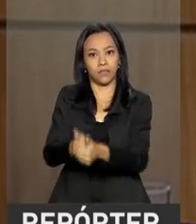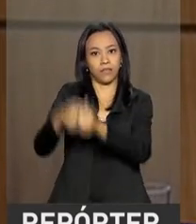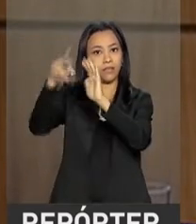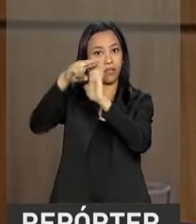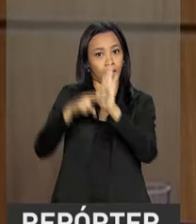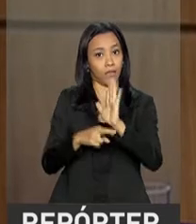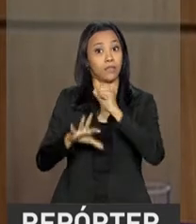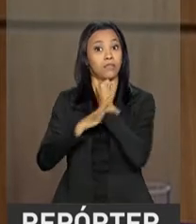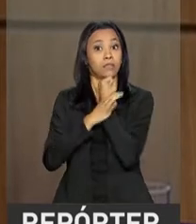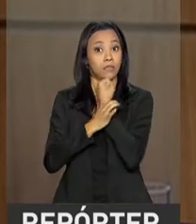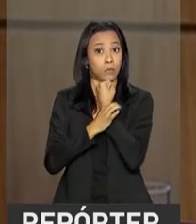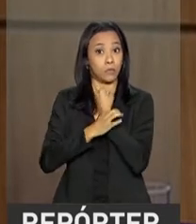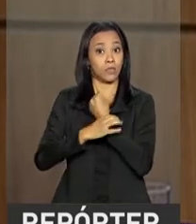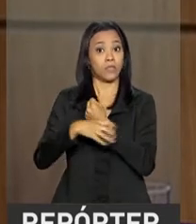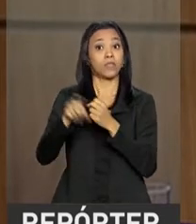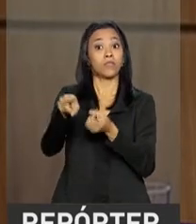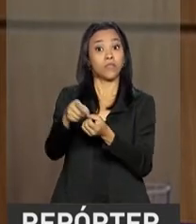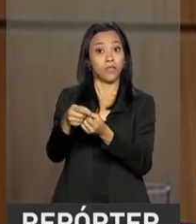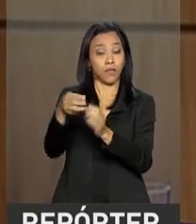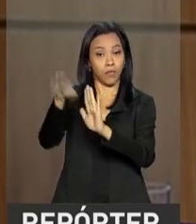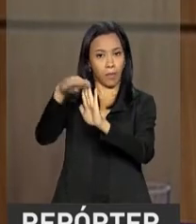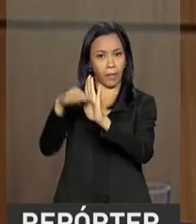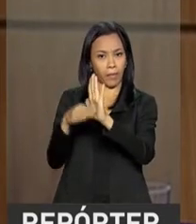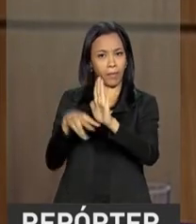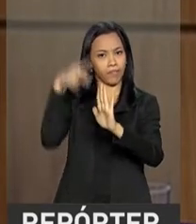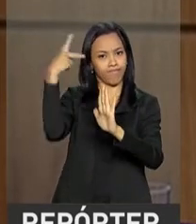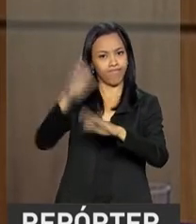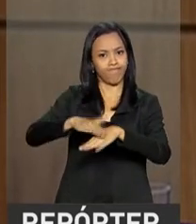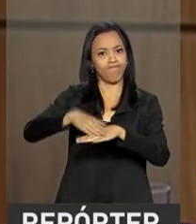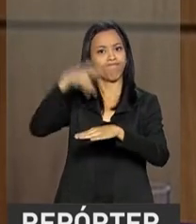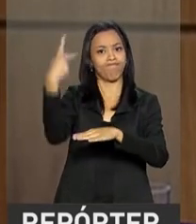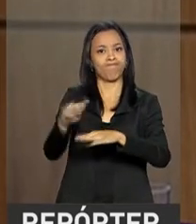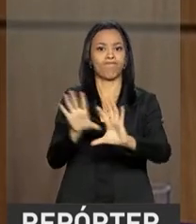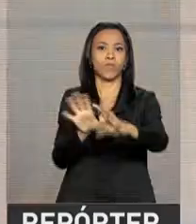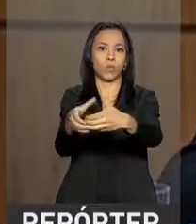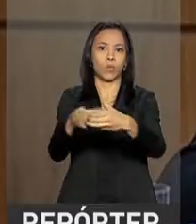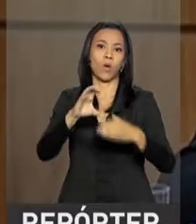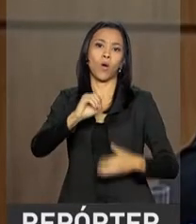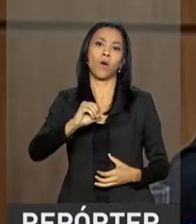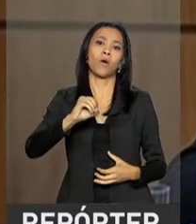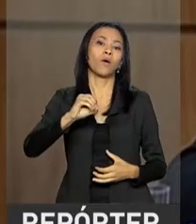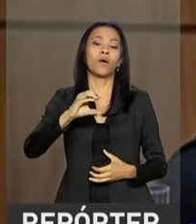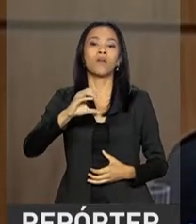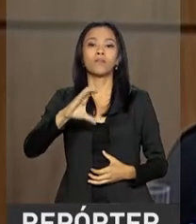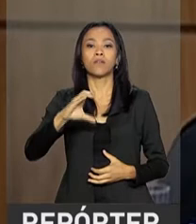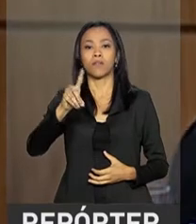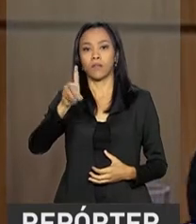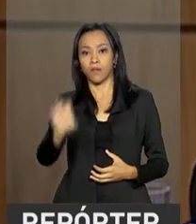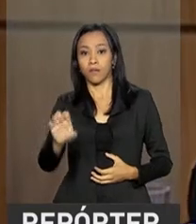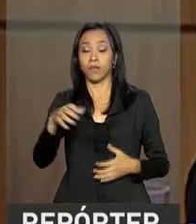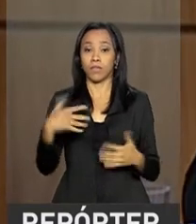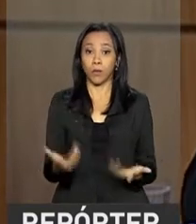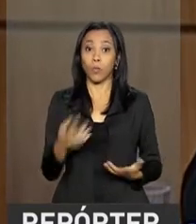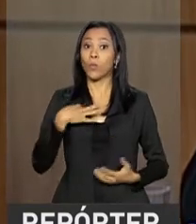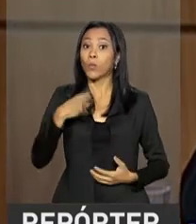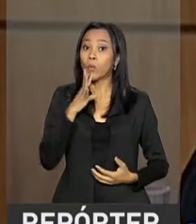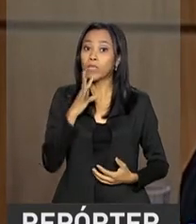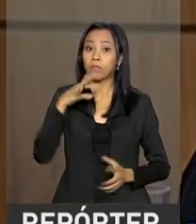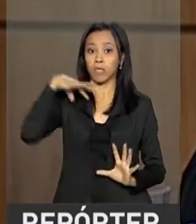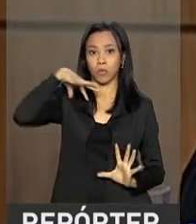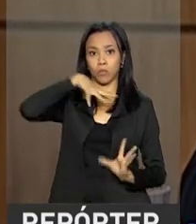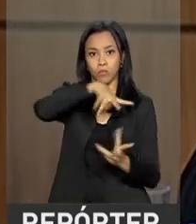para o ct é é uma decisão de governo e já foi iniciada o reconhecimento internacional